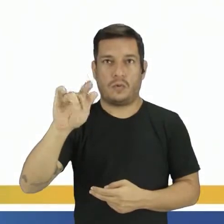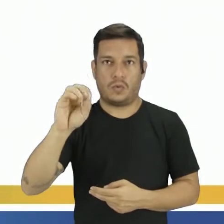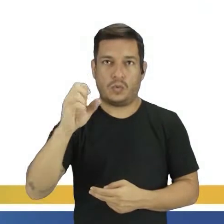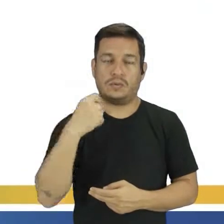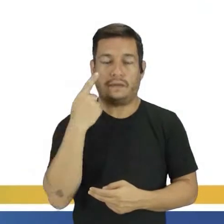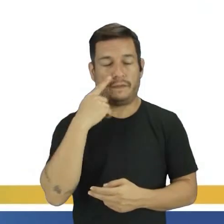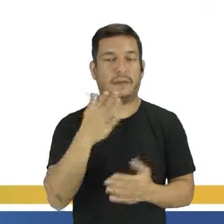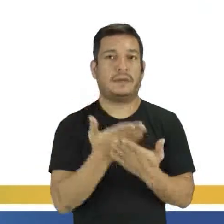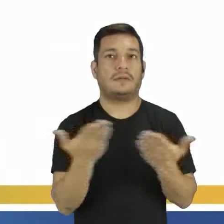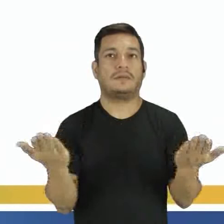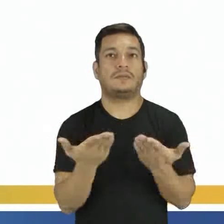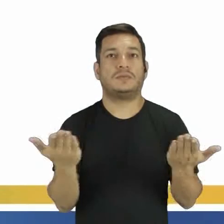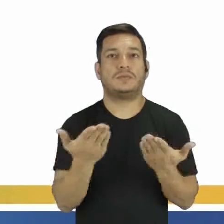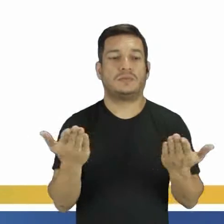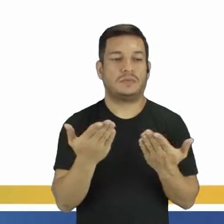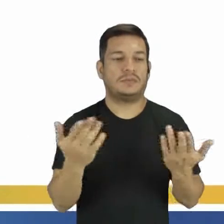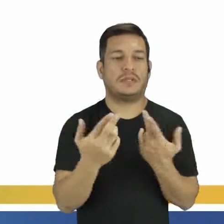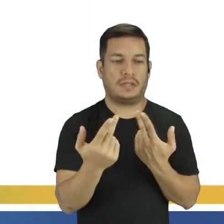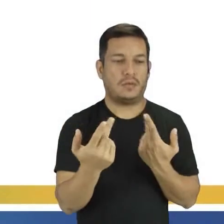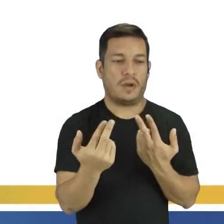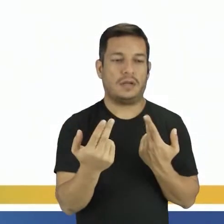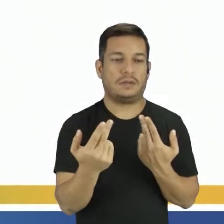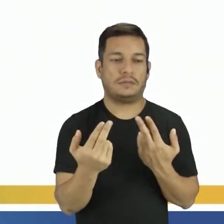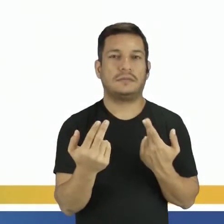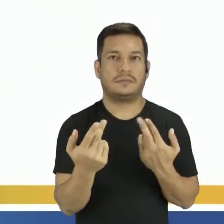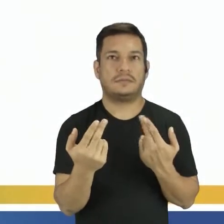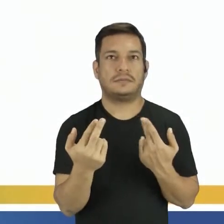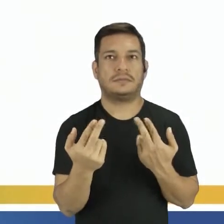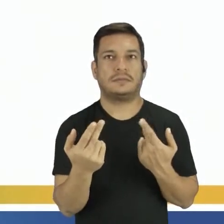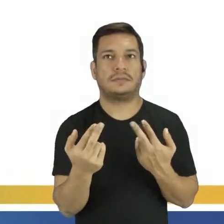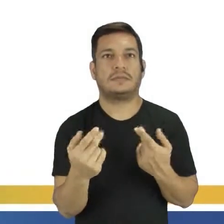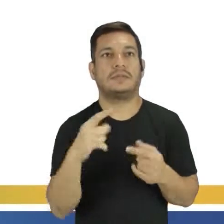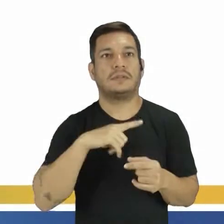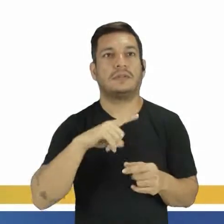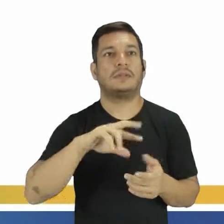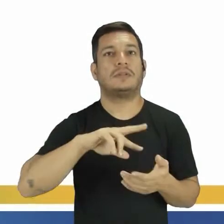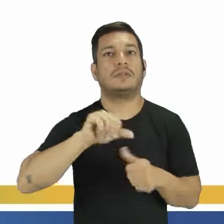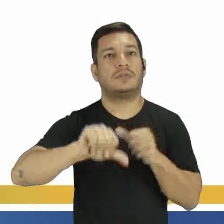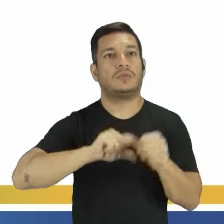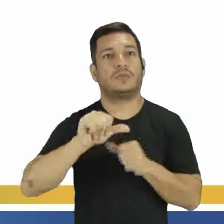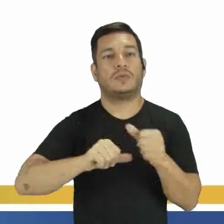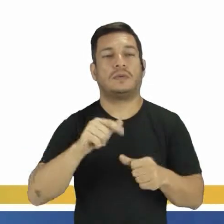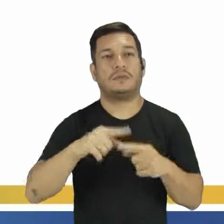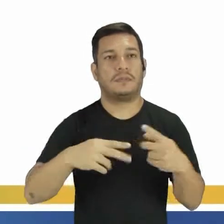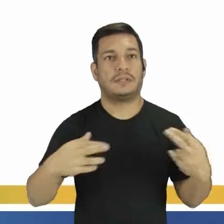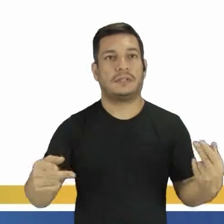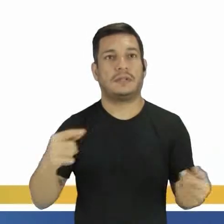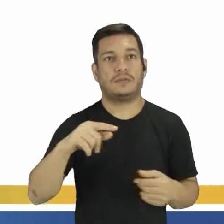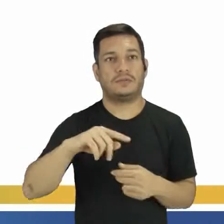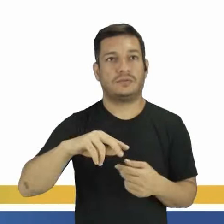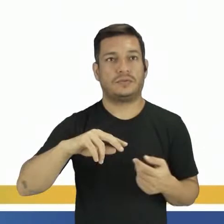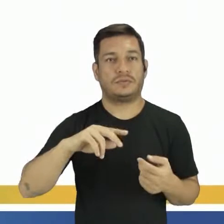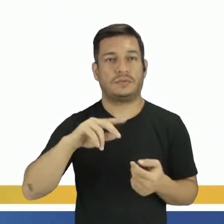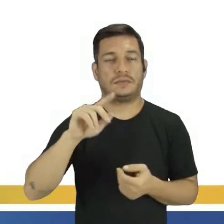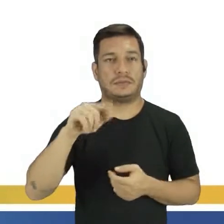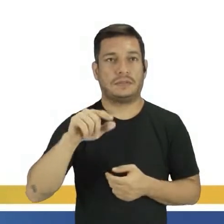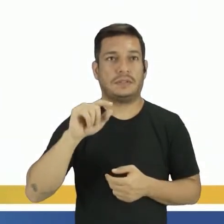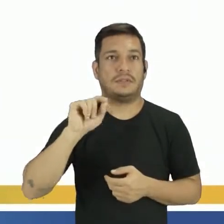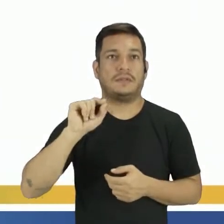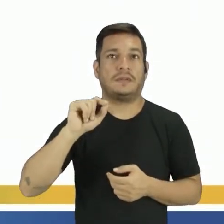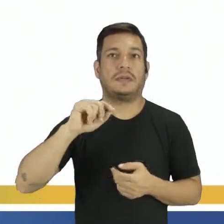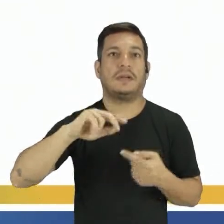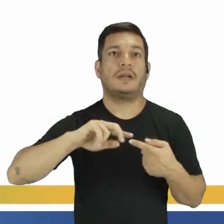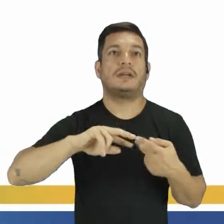viu na aula de hoje, esses cromossomos que vão estar organizados em pares, eles vão fazer as trocas dos seus materiais genéticos, aumentando assim